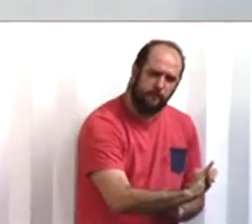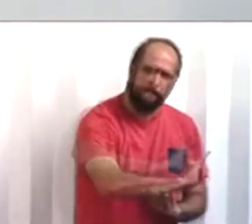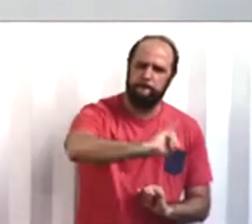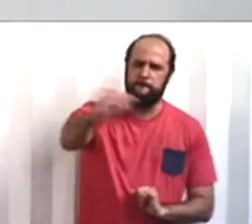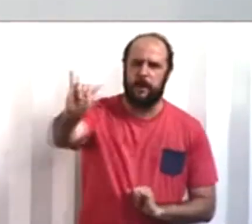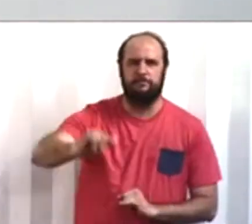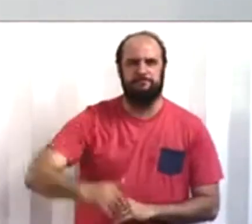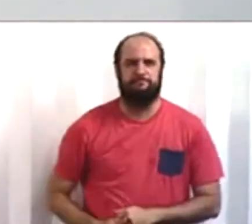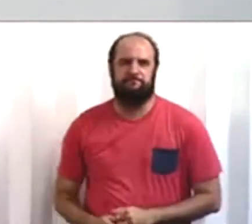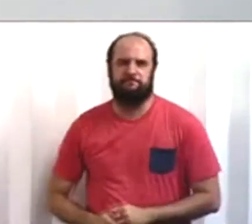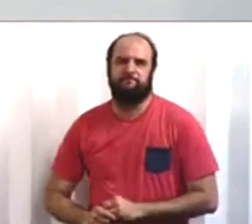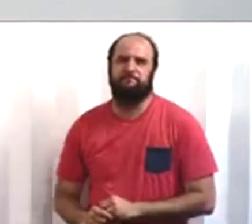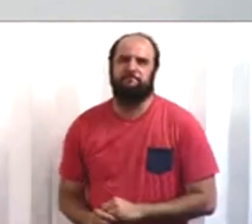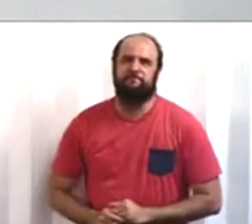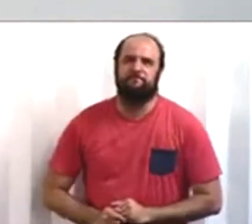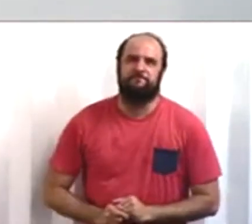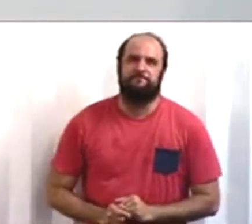chegar.